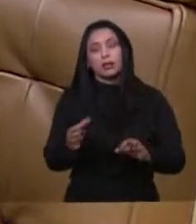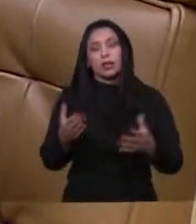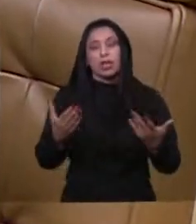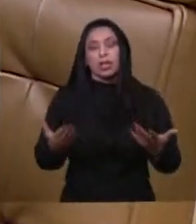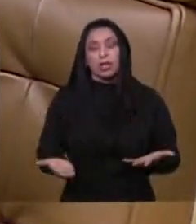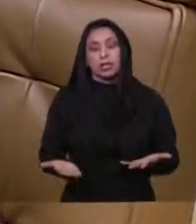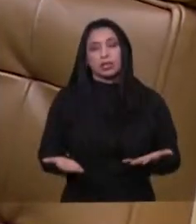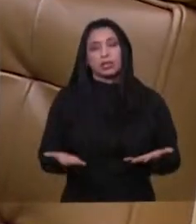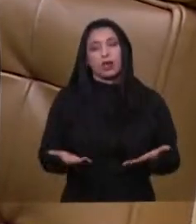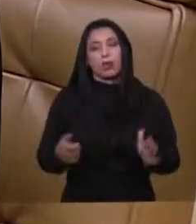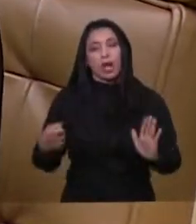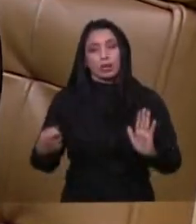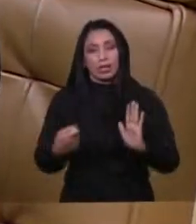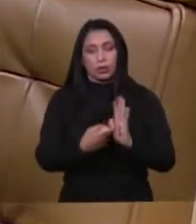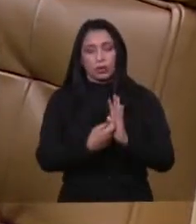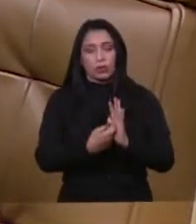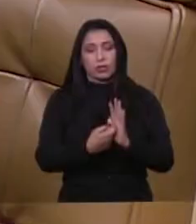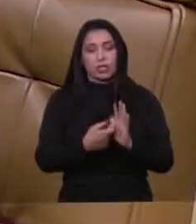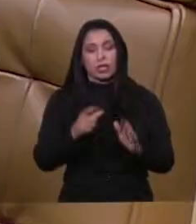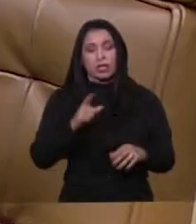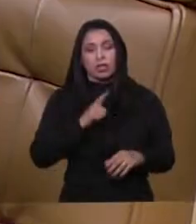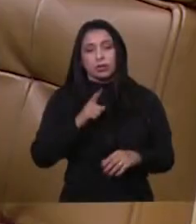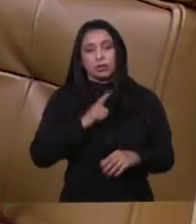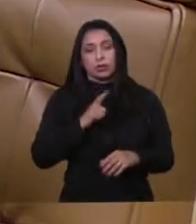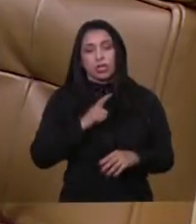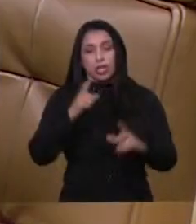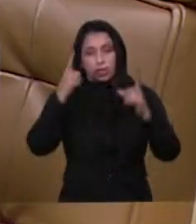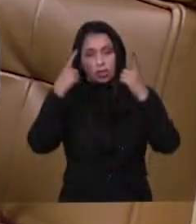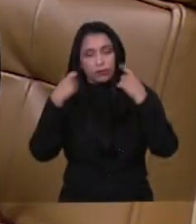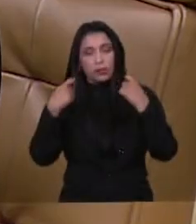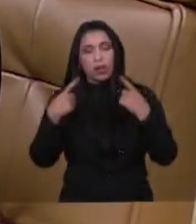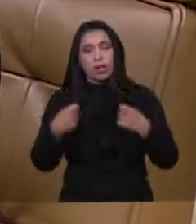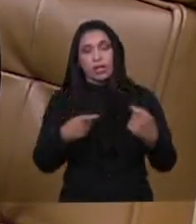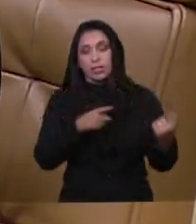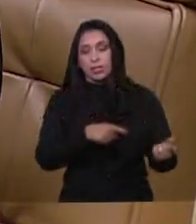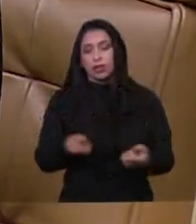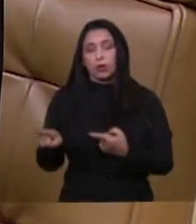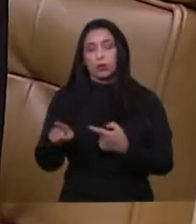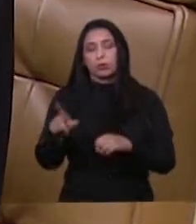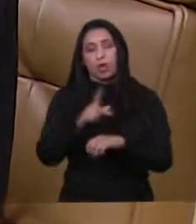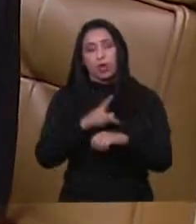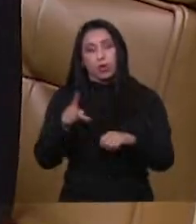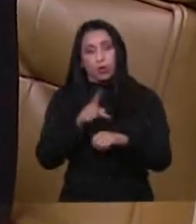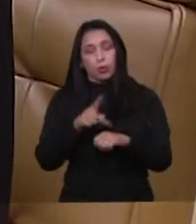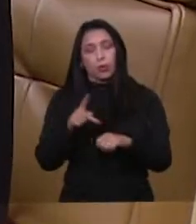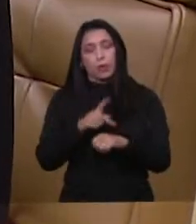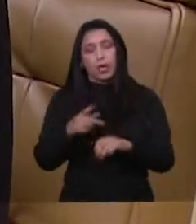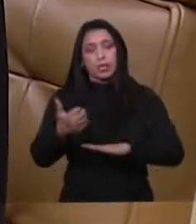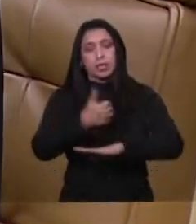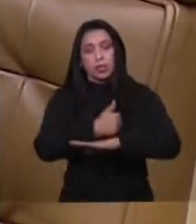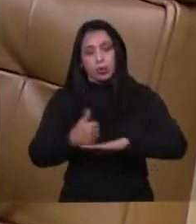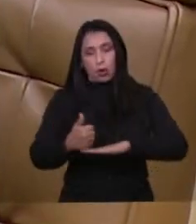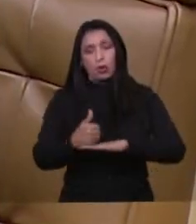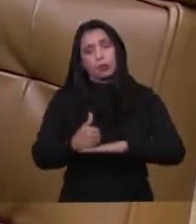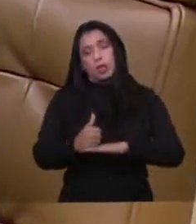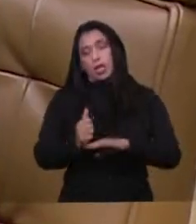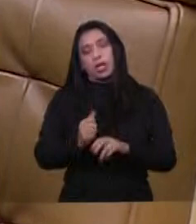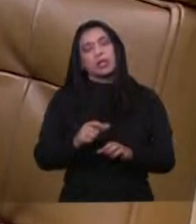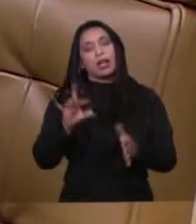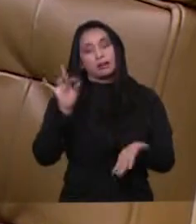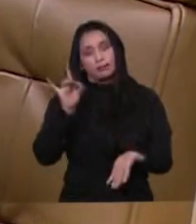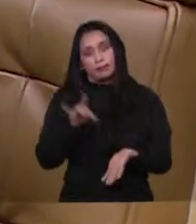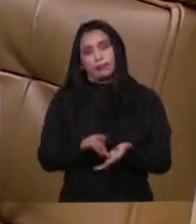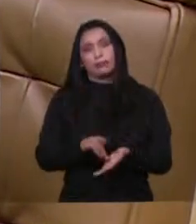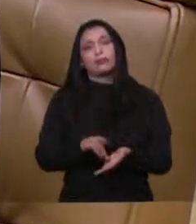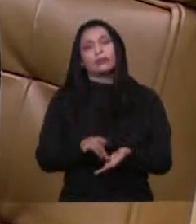disso, a procedência da denúncia no que toca aos delitos de abolição violenta do Estado Democrático de Direito e golpe de Estado é de rigor. Mas